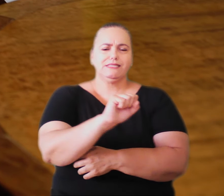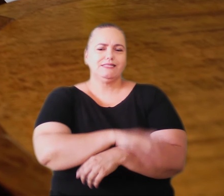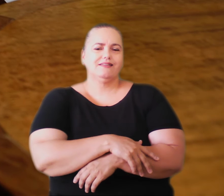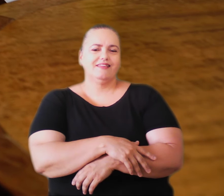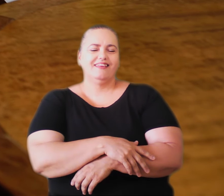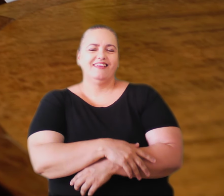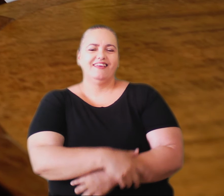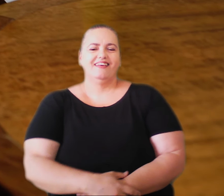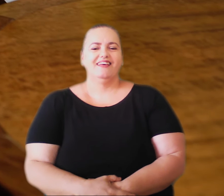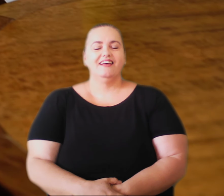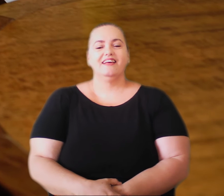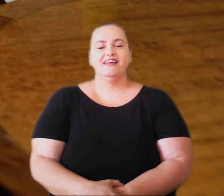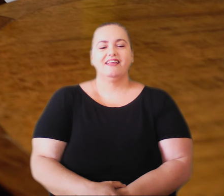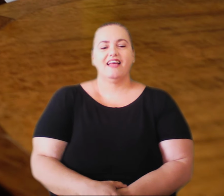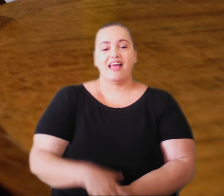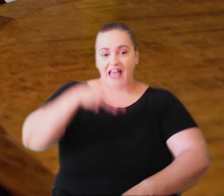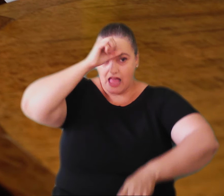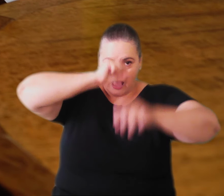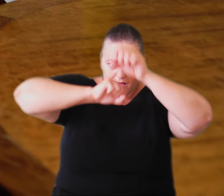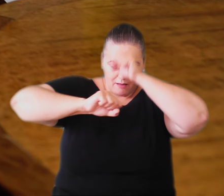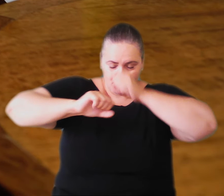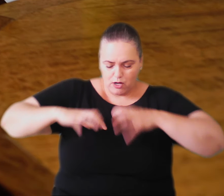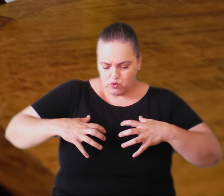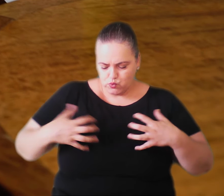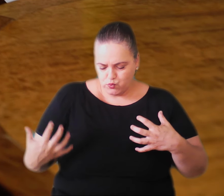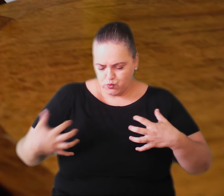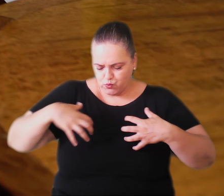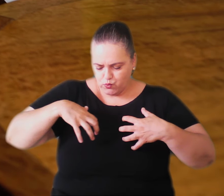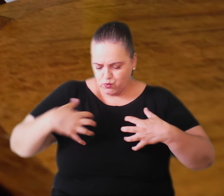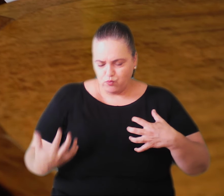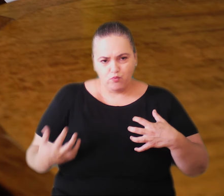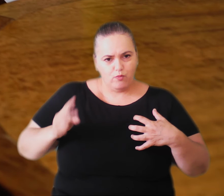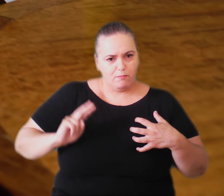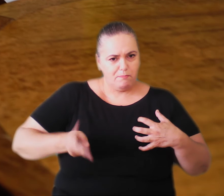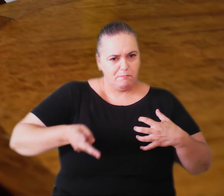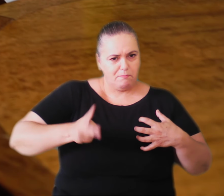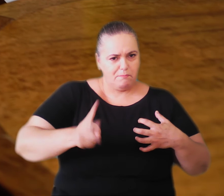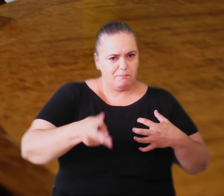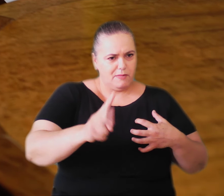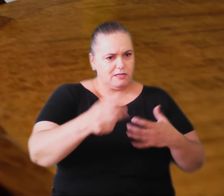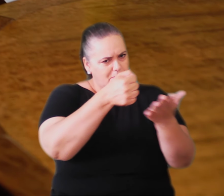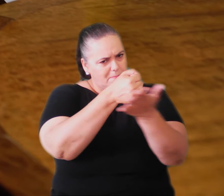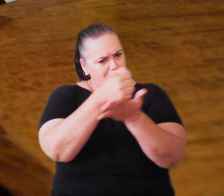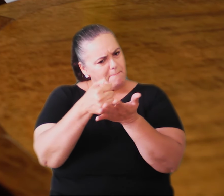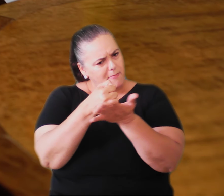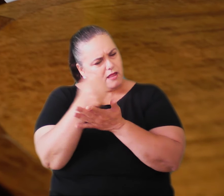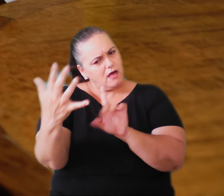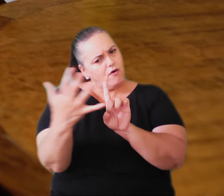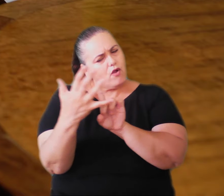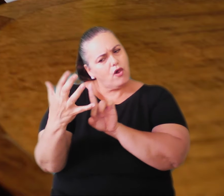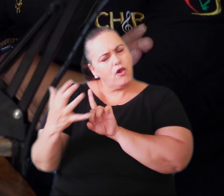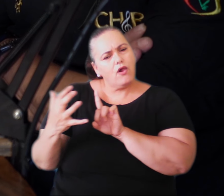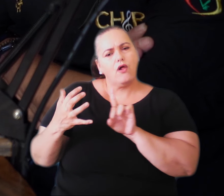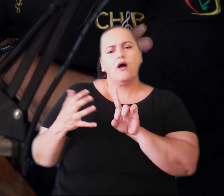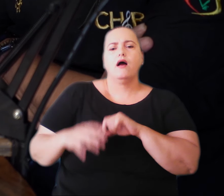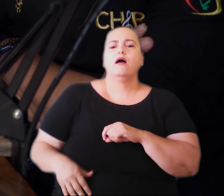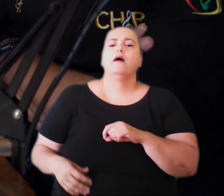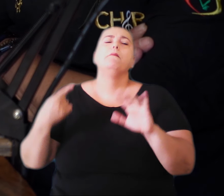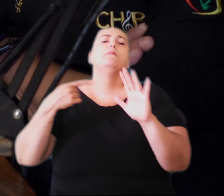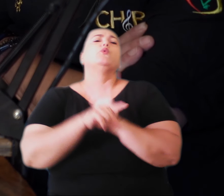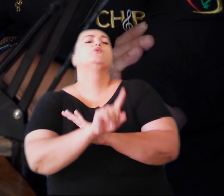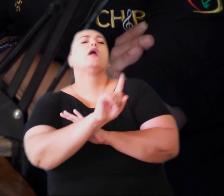gente, para aprender a tocar ou para ter um seguimento, a gente sempre se baseia em alguém. Eu me